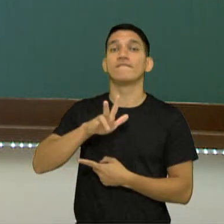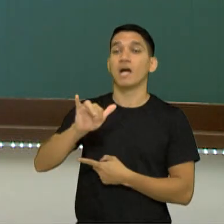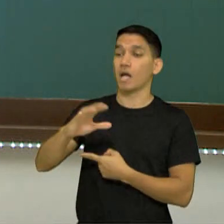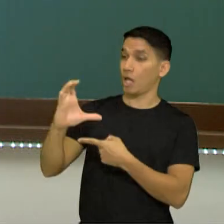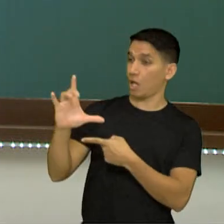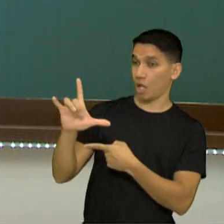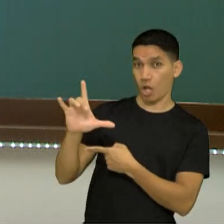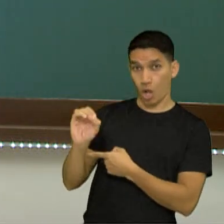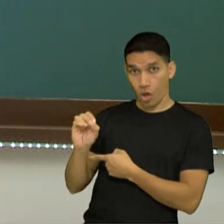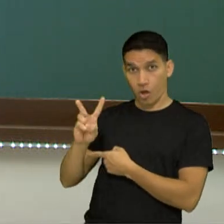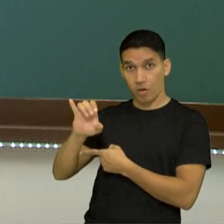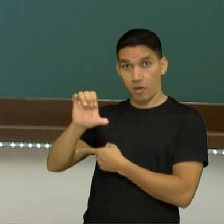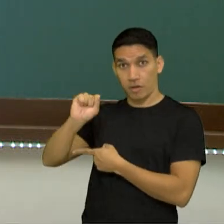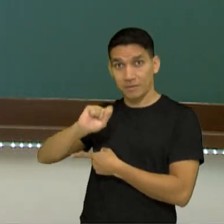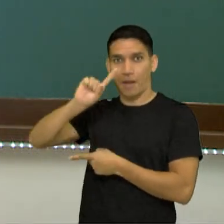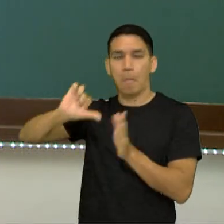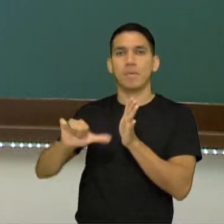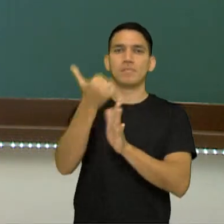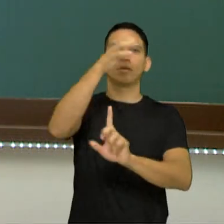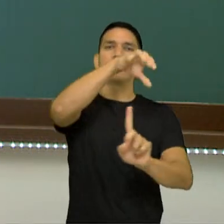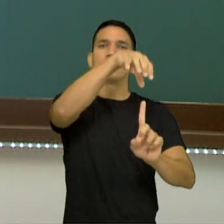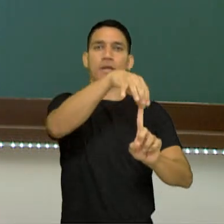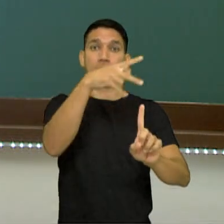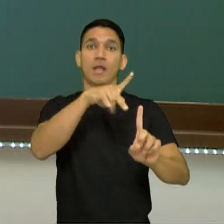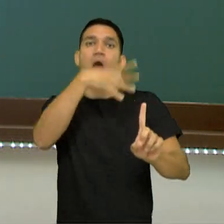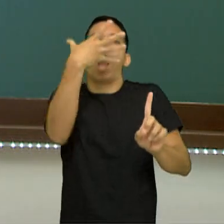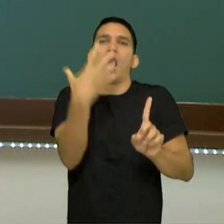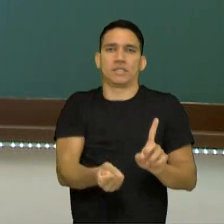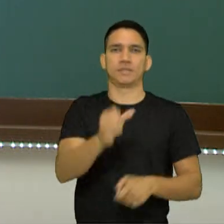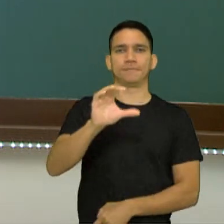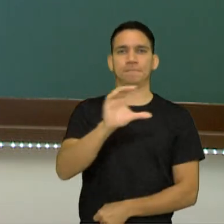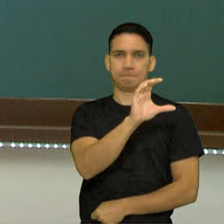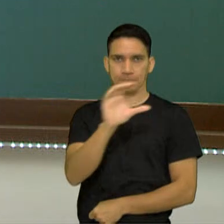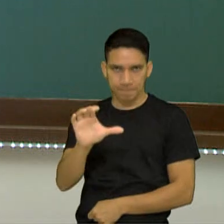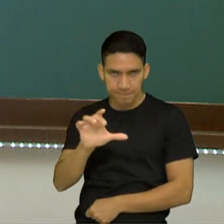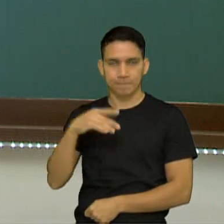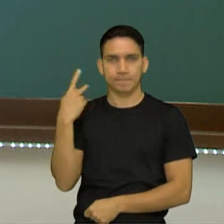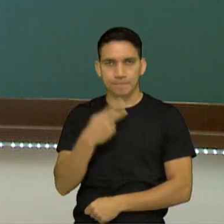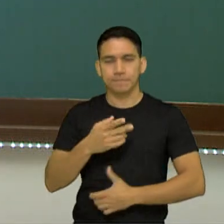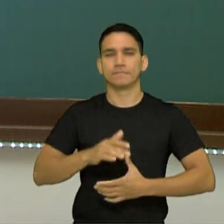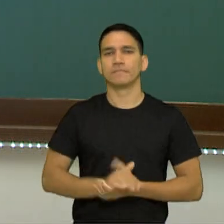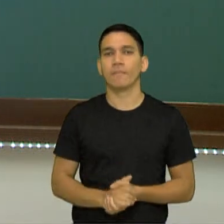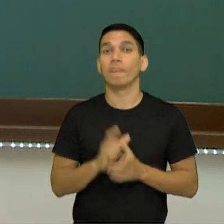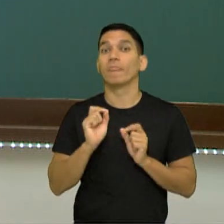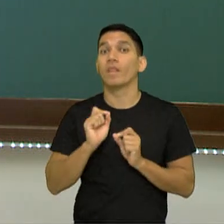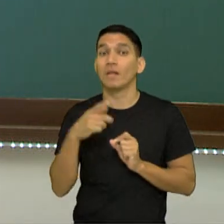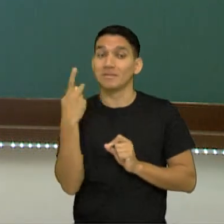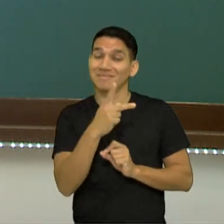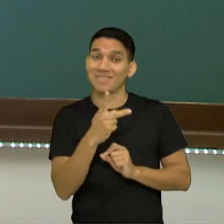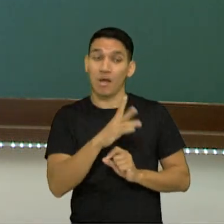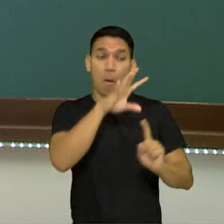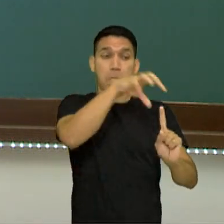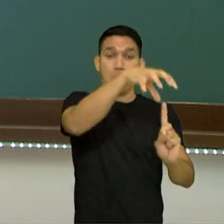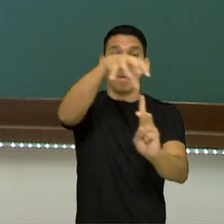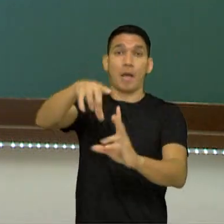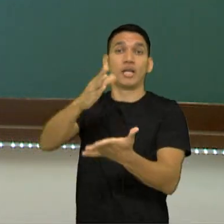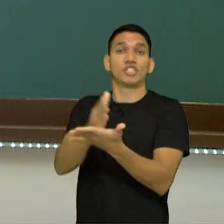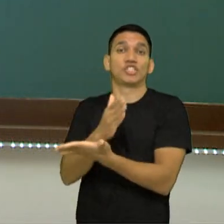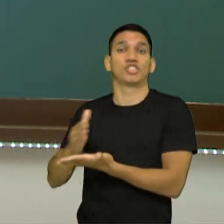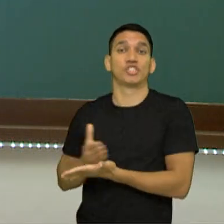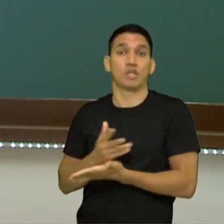Clovis, que vai ser o primeiro rei, ele vai se converter ao cristianismo, né? E o seu reino ele vai ser dividido entre os